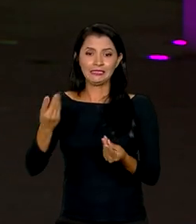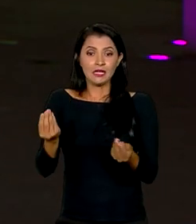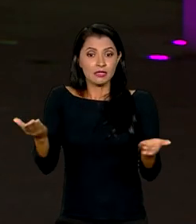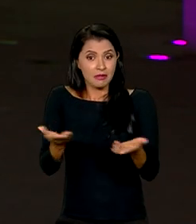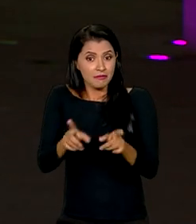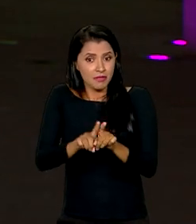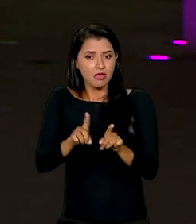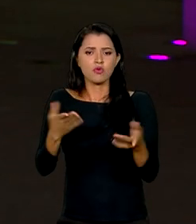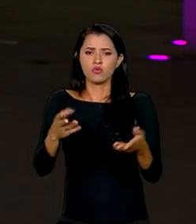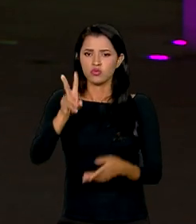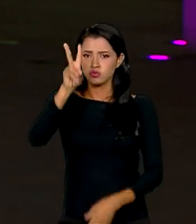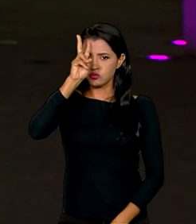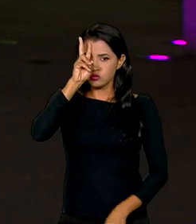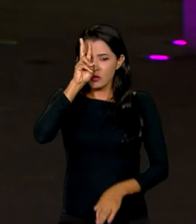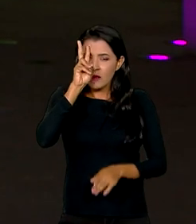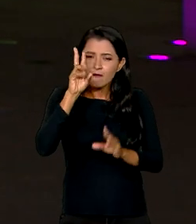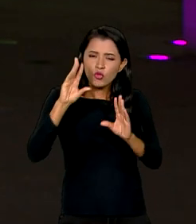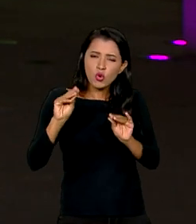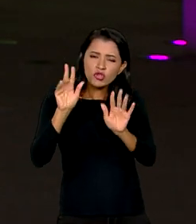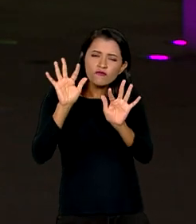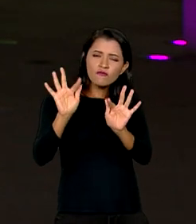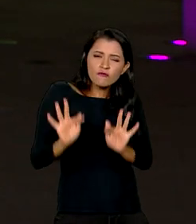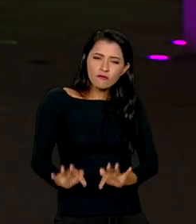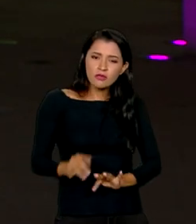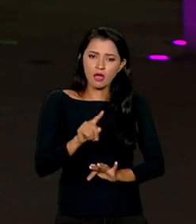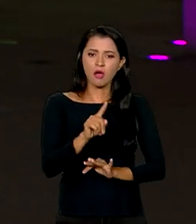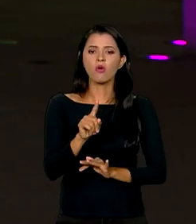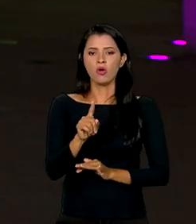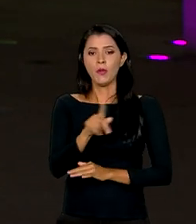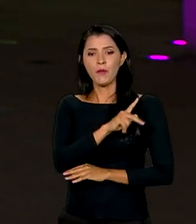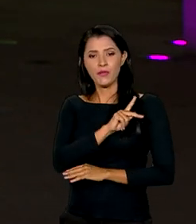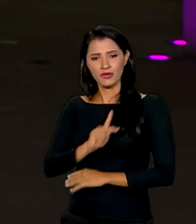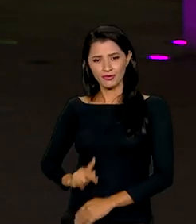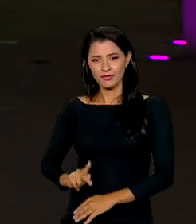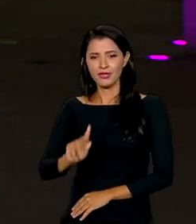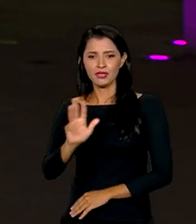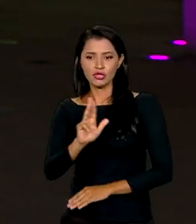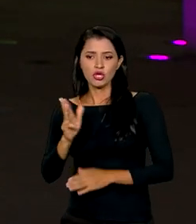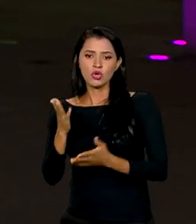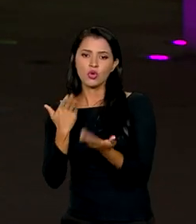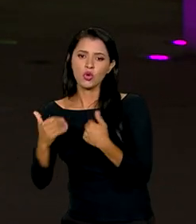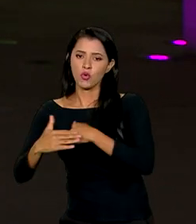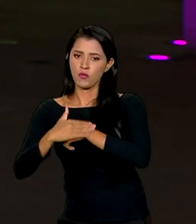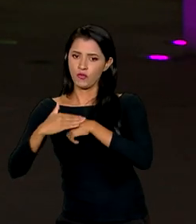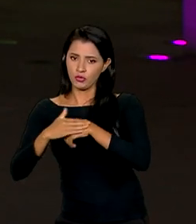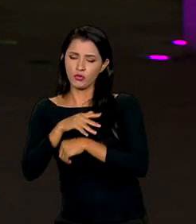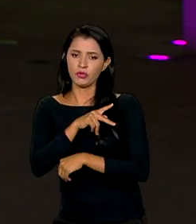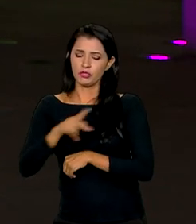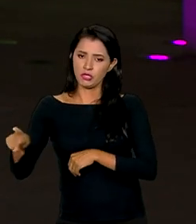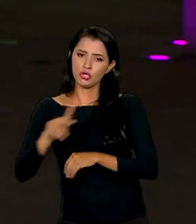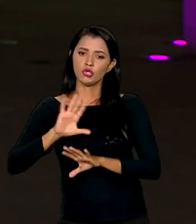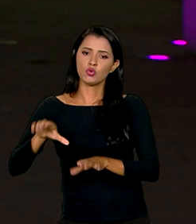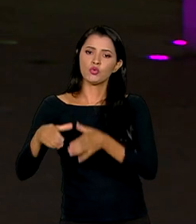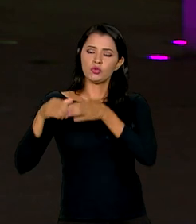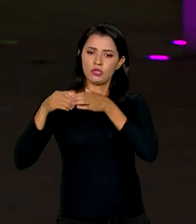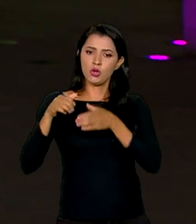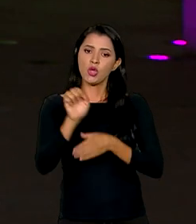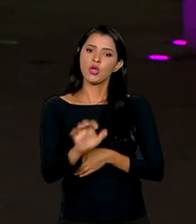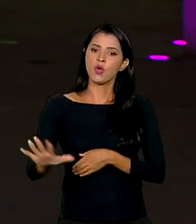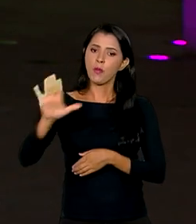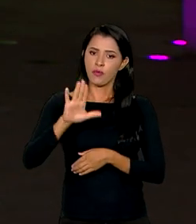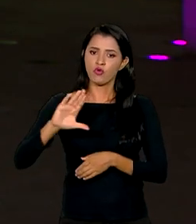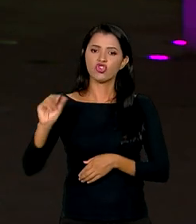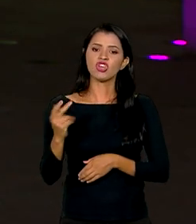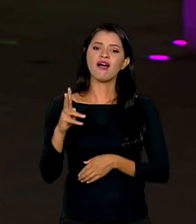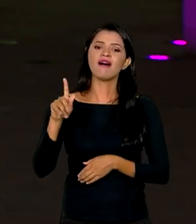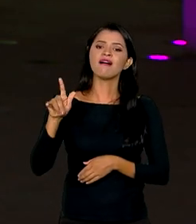segunda-feira, agora no final da noite, o presidente Lula conversou com o presidente do Conselho Europeu, Charles Michel. Lula